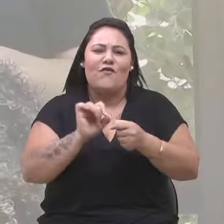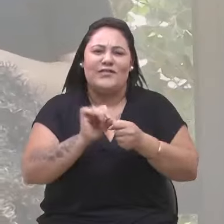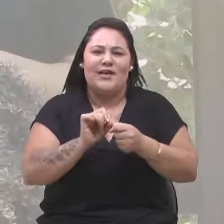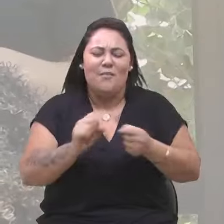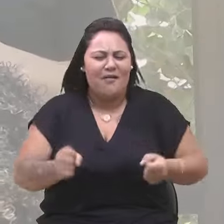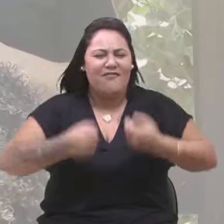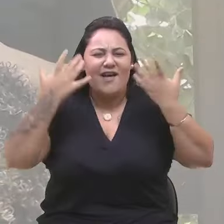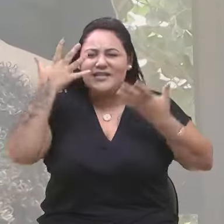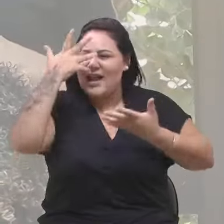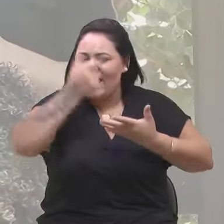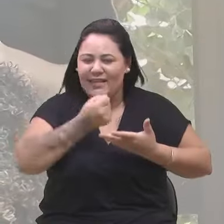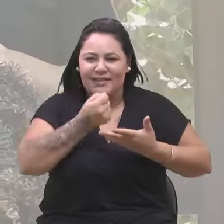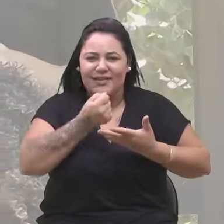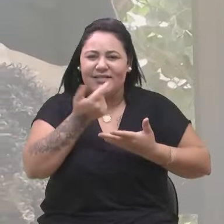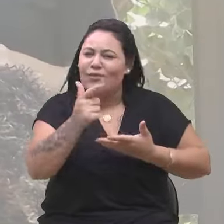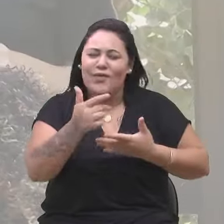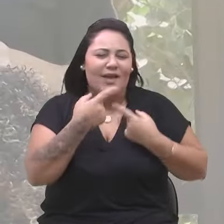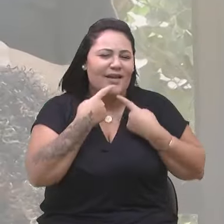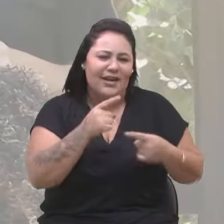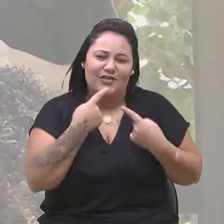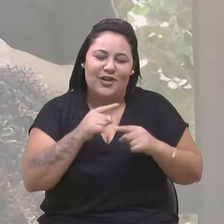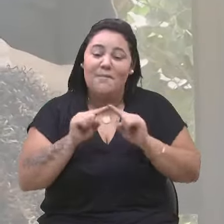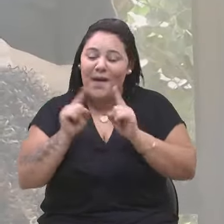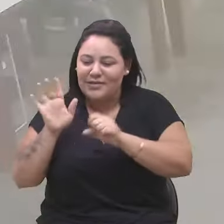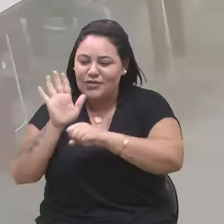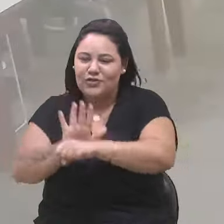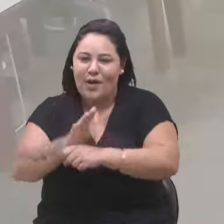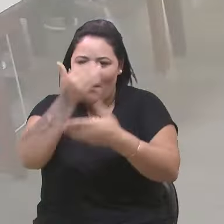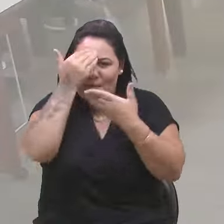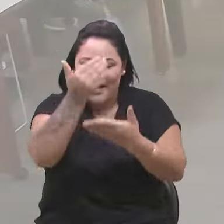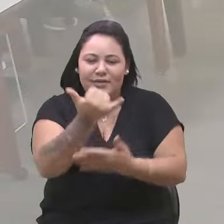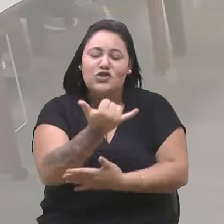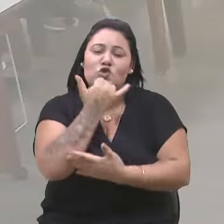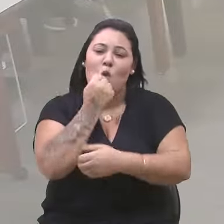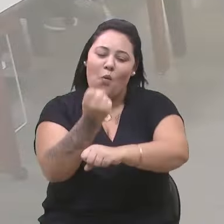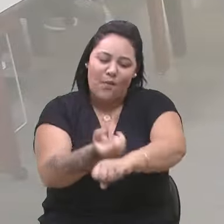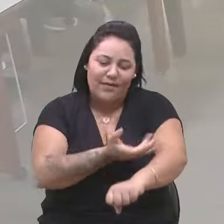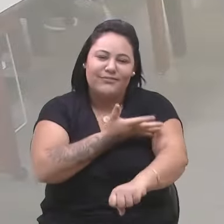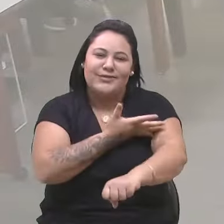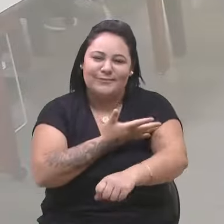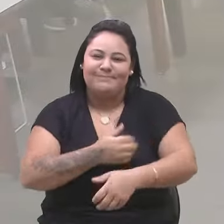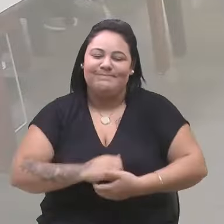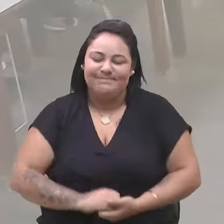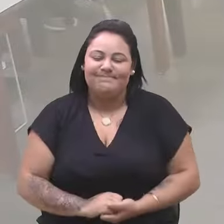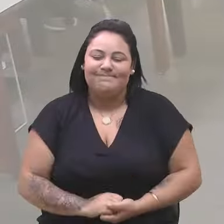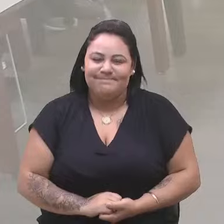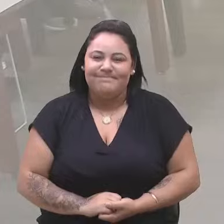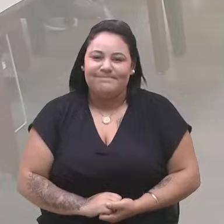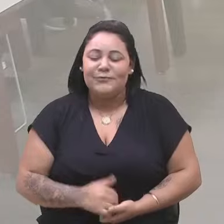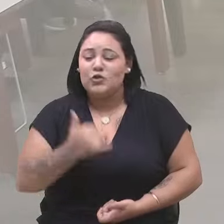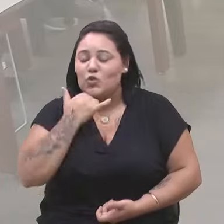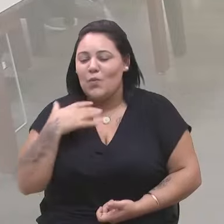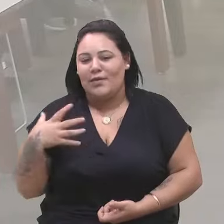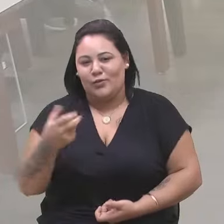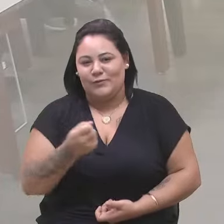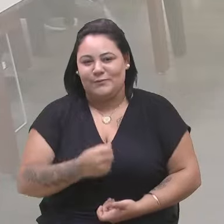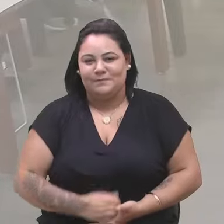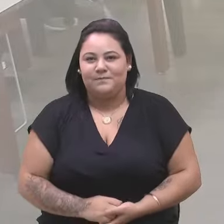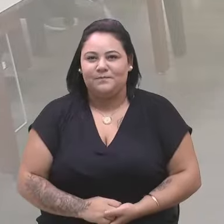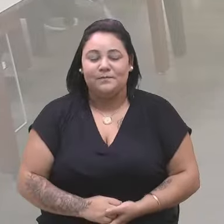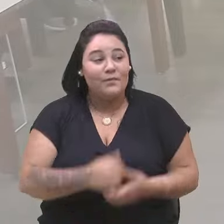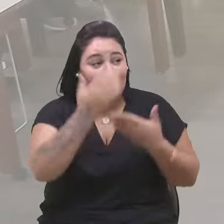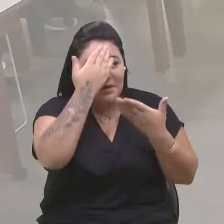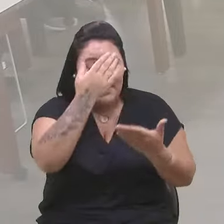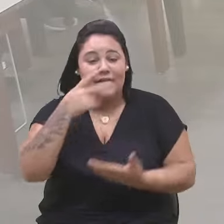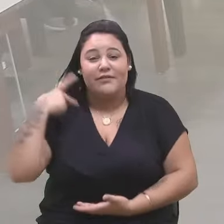mas sim ajudando. Obrigado e desculpa, presidente, pela emoção. Desculpa a Obrigada, vereador Xuxa. Com a palavra agora